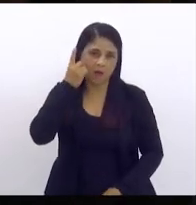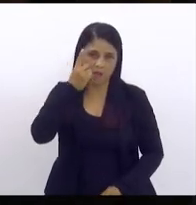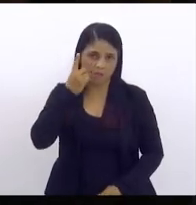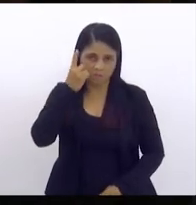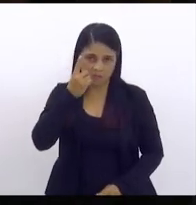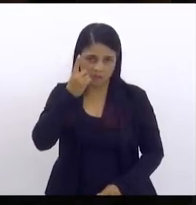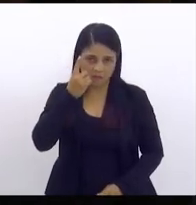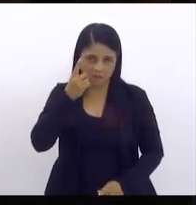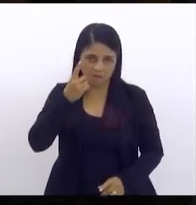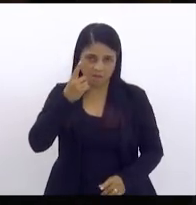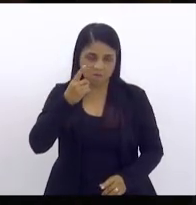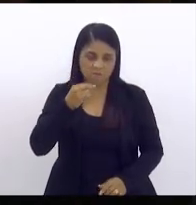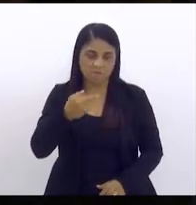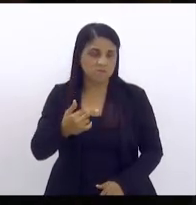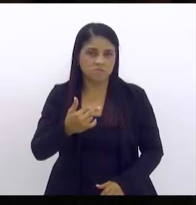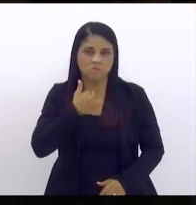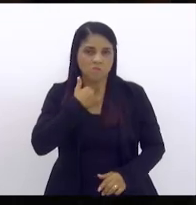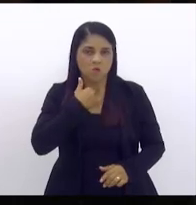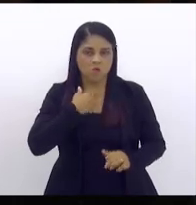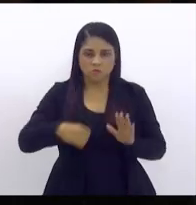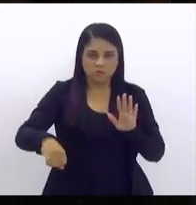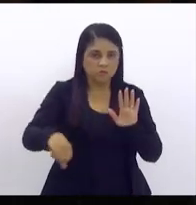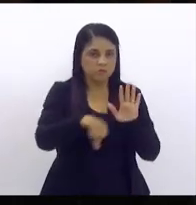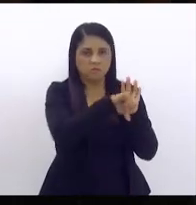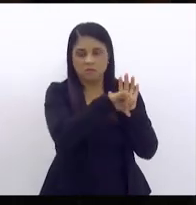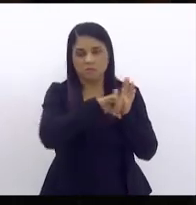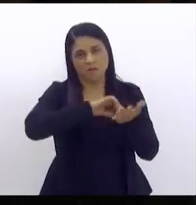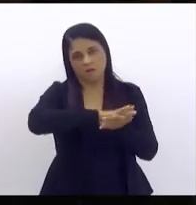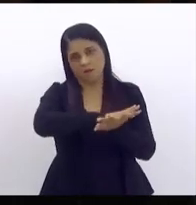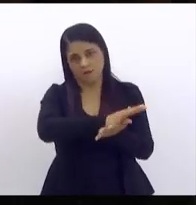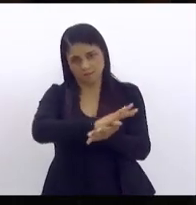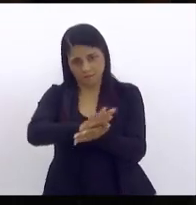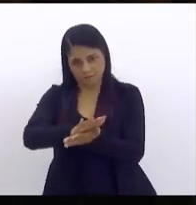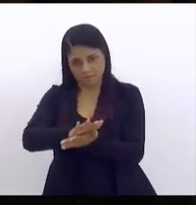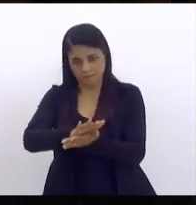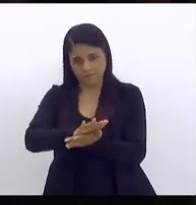cometer racismo em nome de uma suposta,